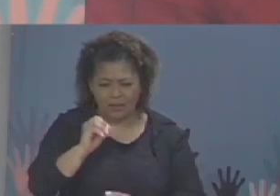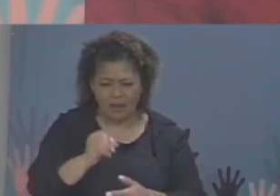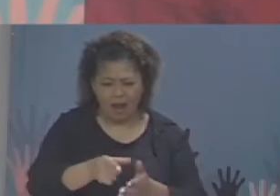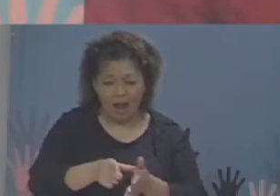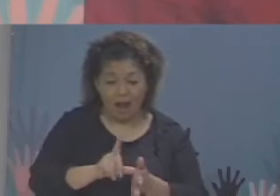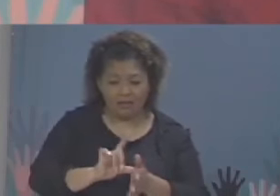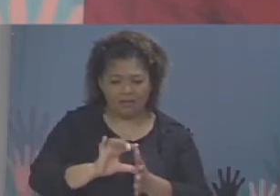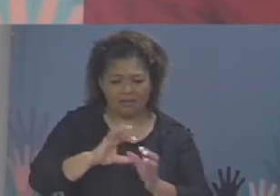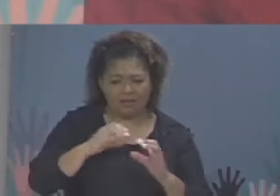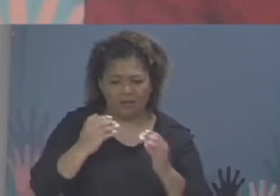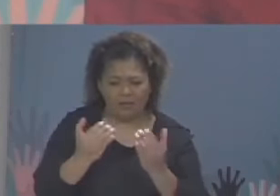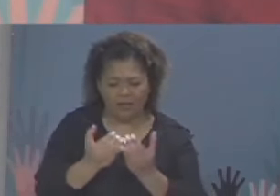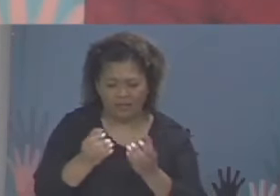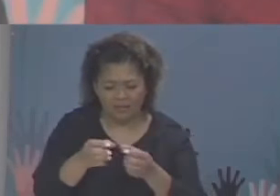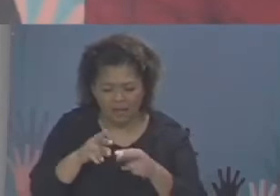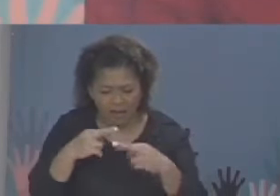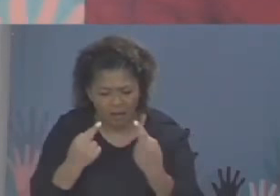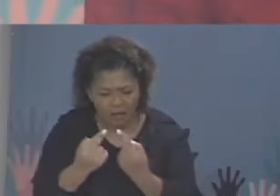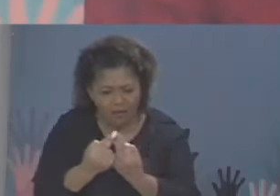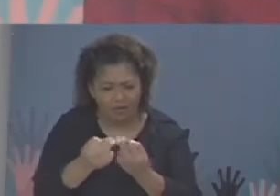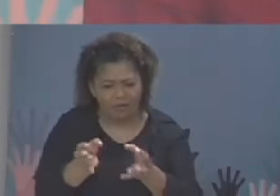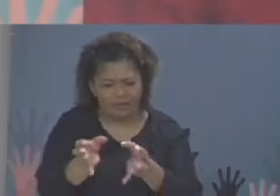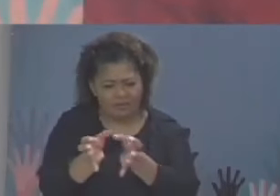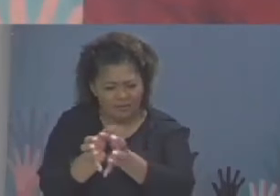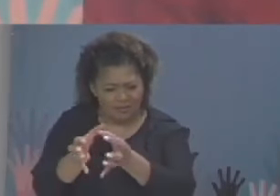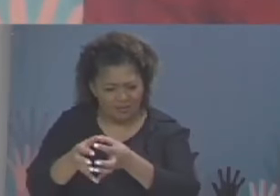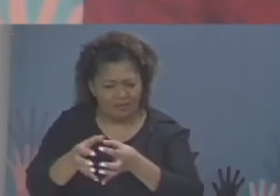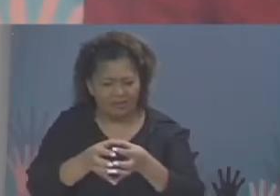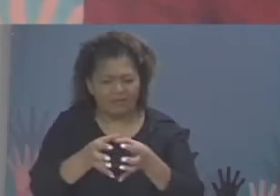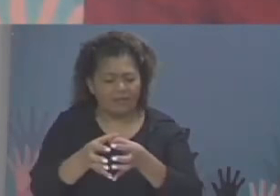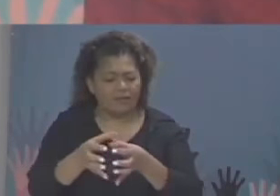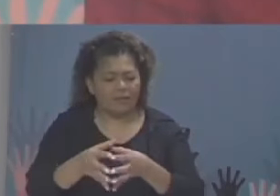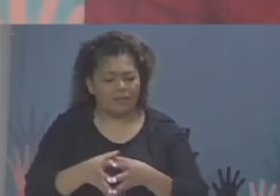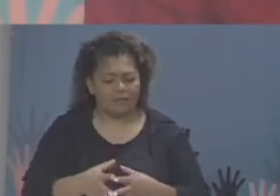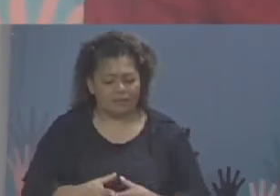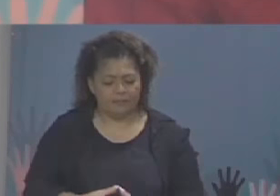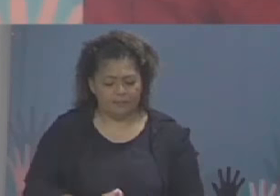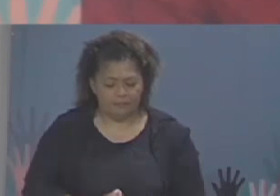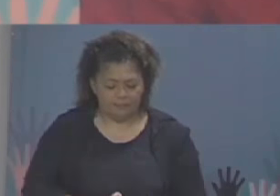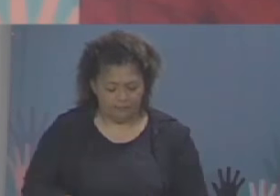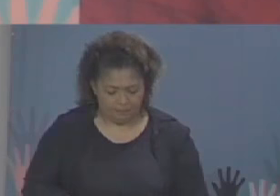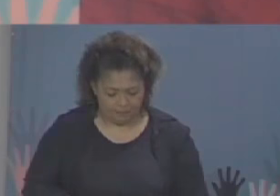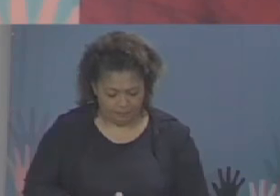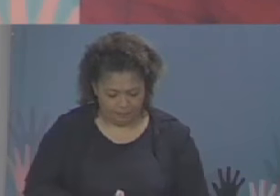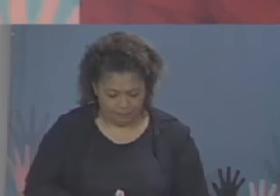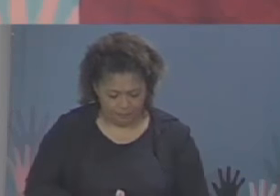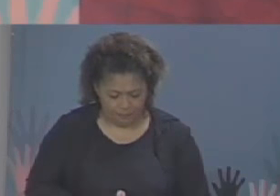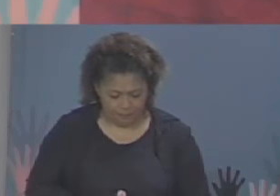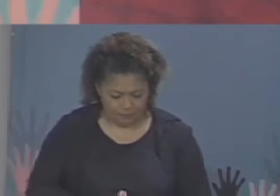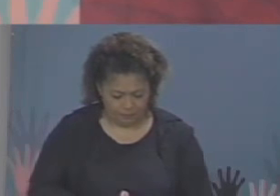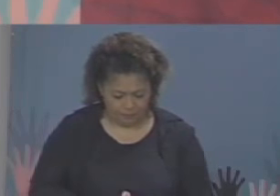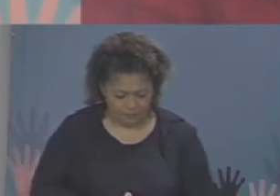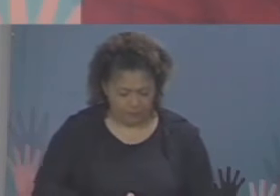um número bastante subestimado que os senhores apresentam. E